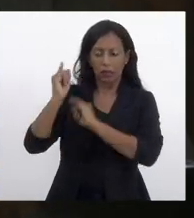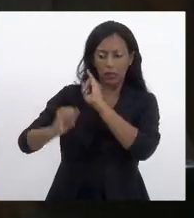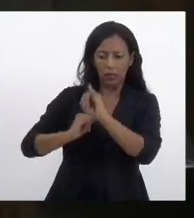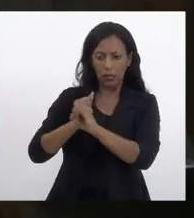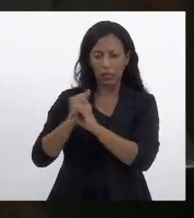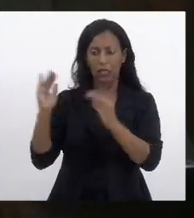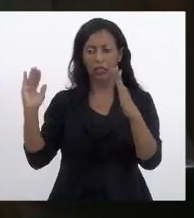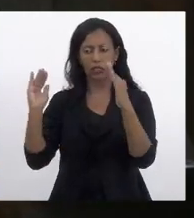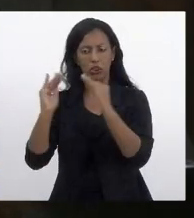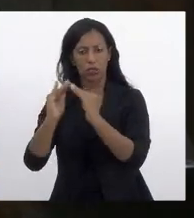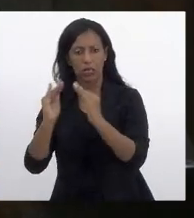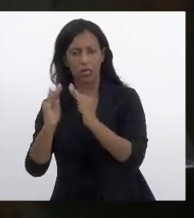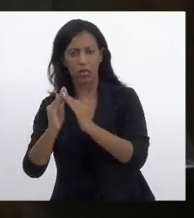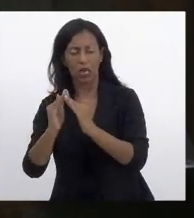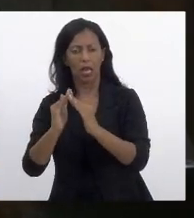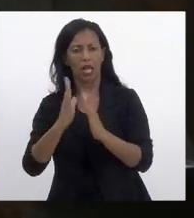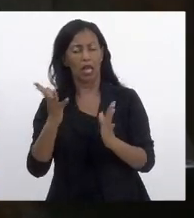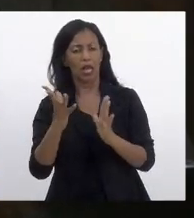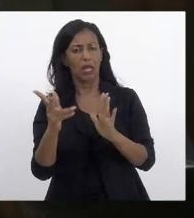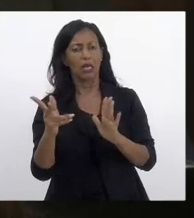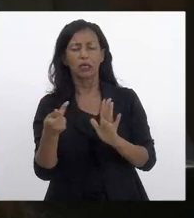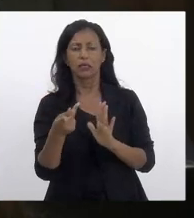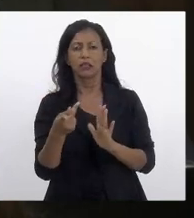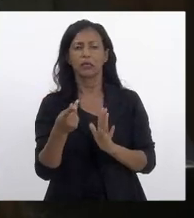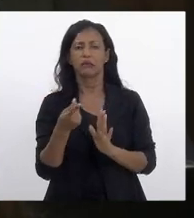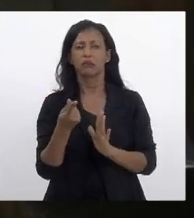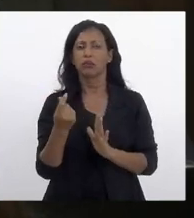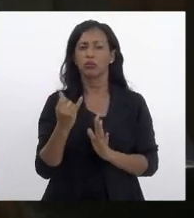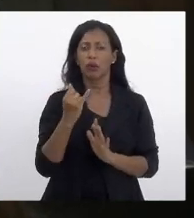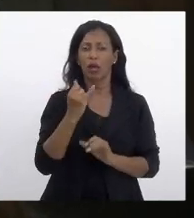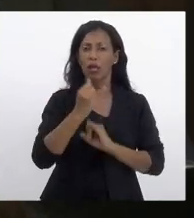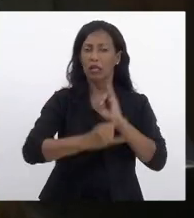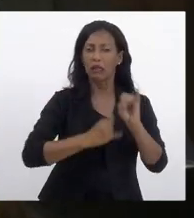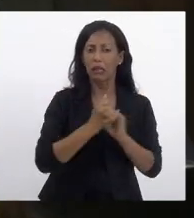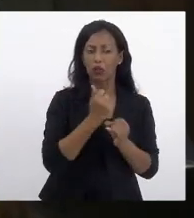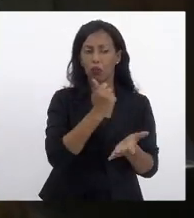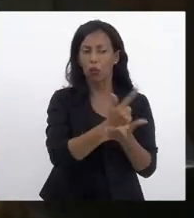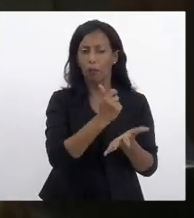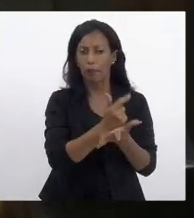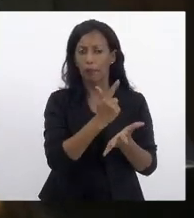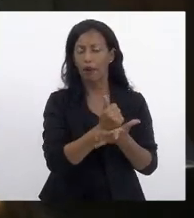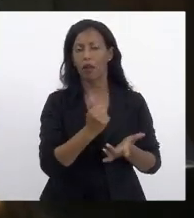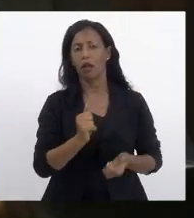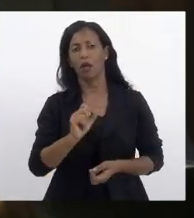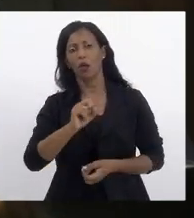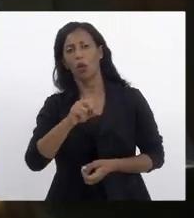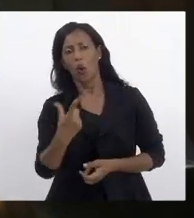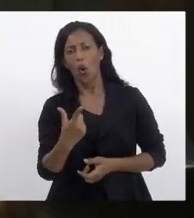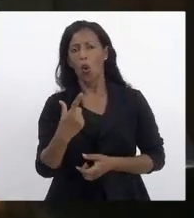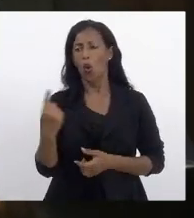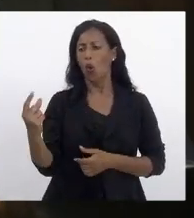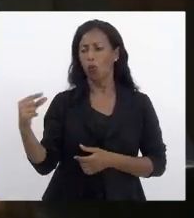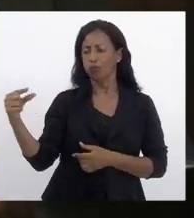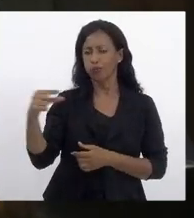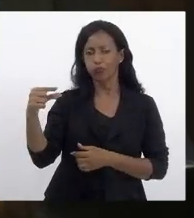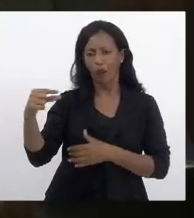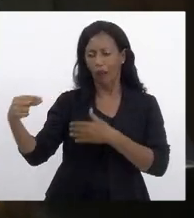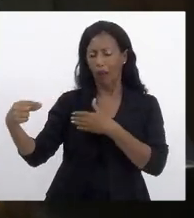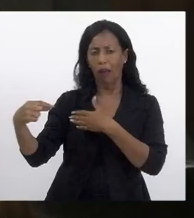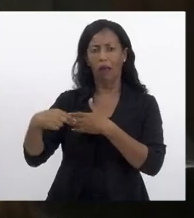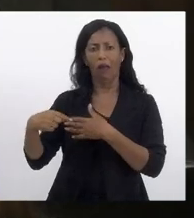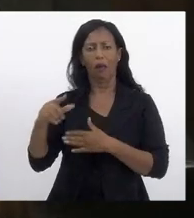casa, da sua conectividade, seu pacote de dados, seja adquirindo um hardware melhor,